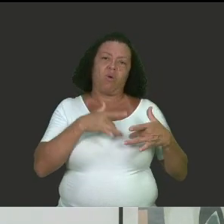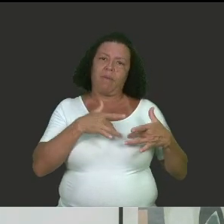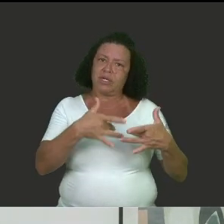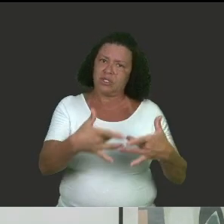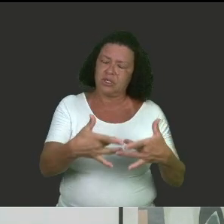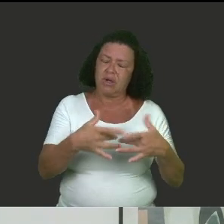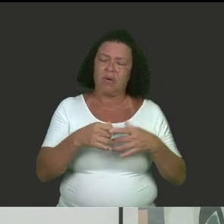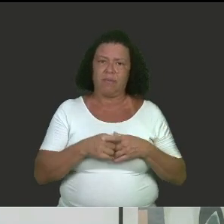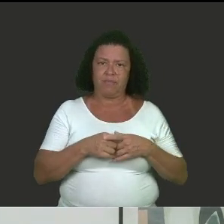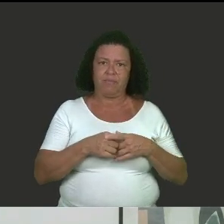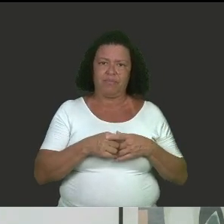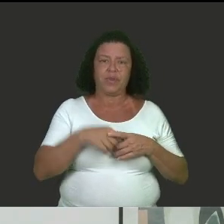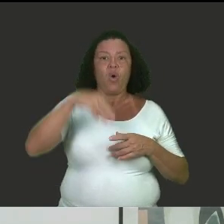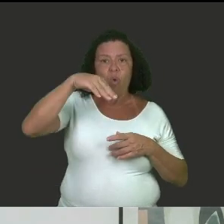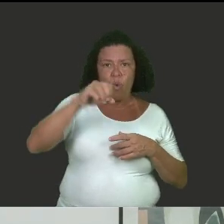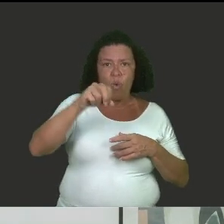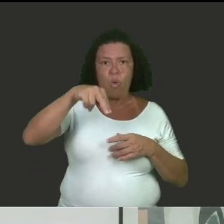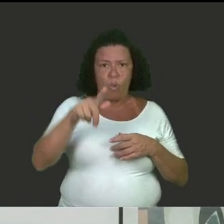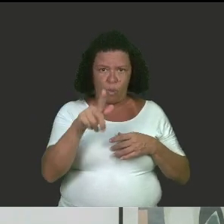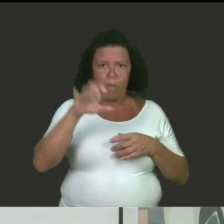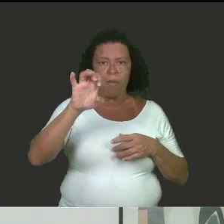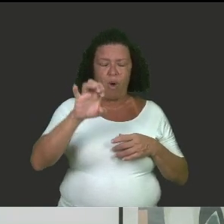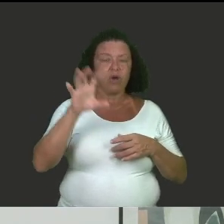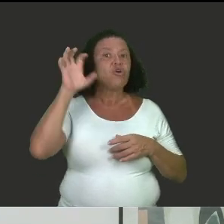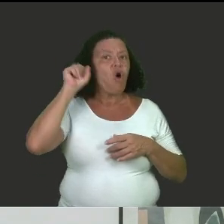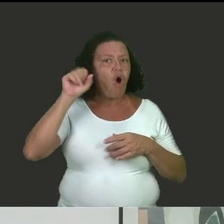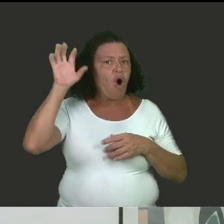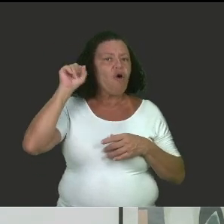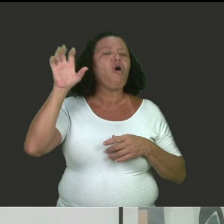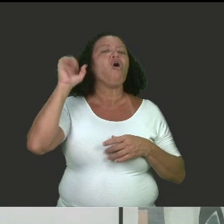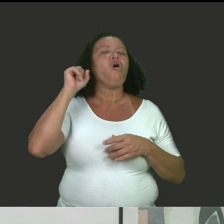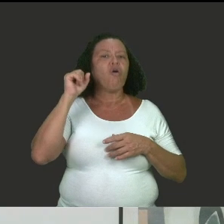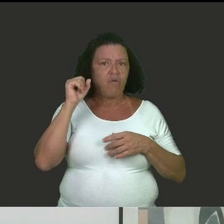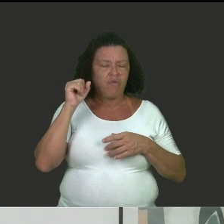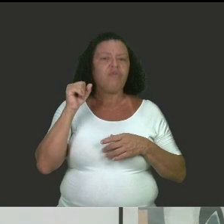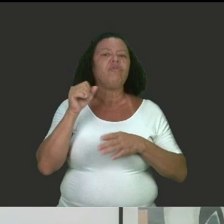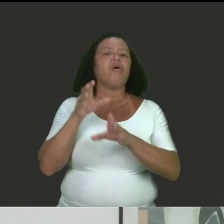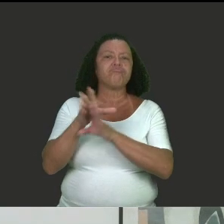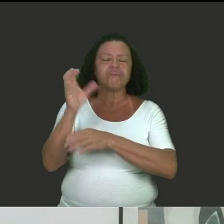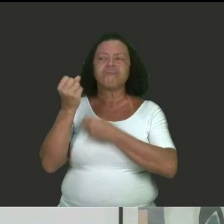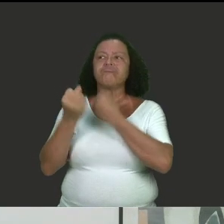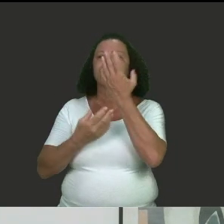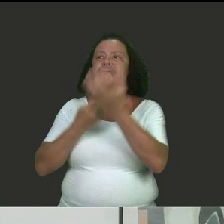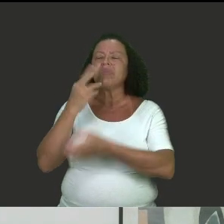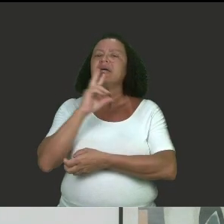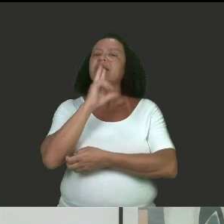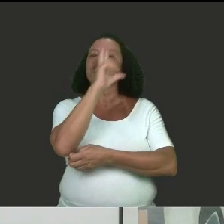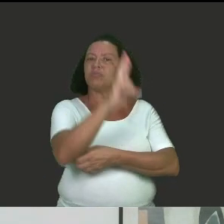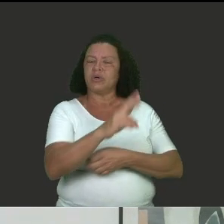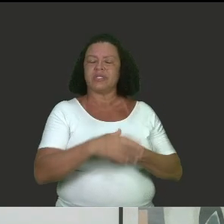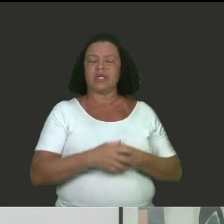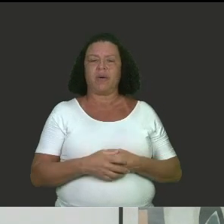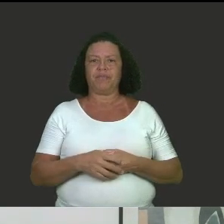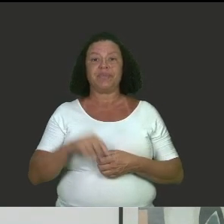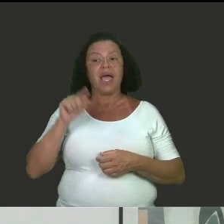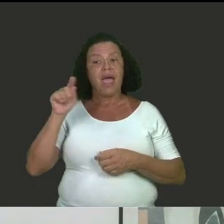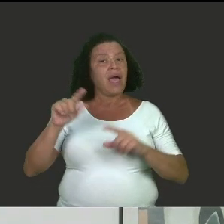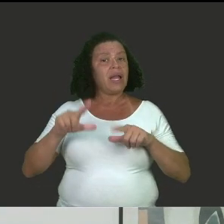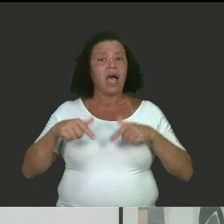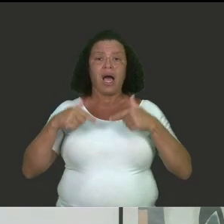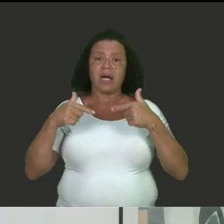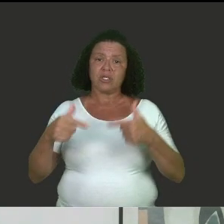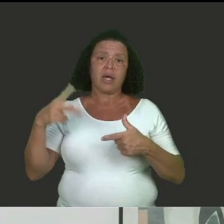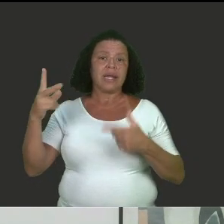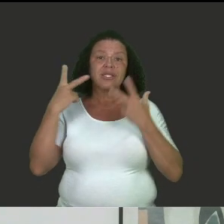O monge ouviu tranquilamente os comentários e respondeu: ele agiu conforme a sua